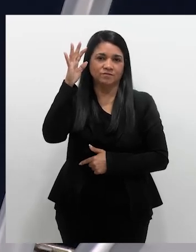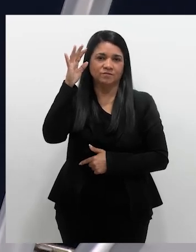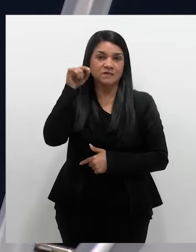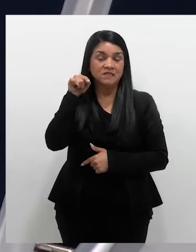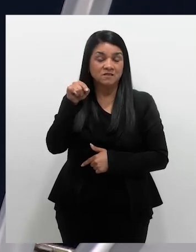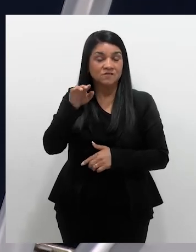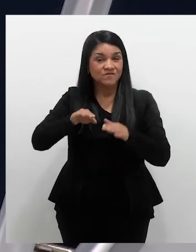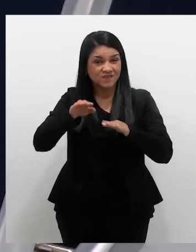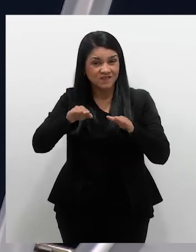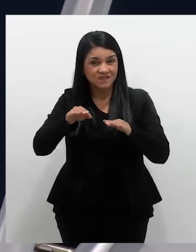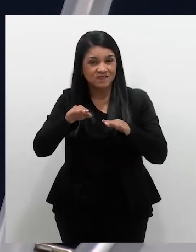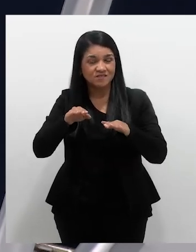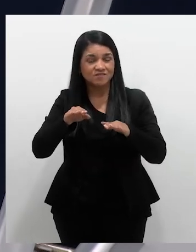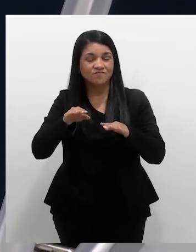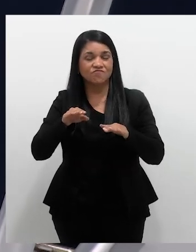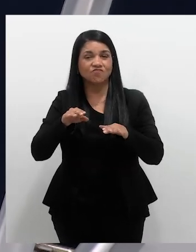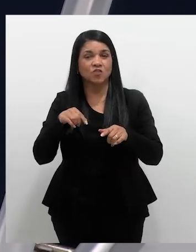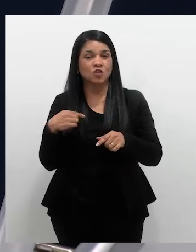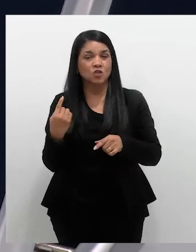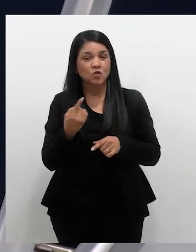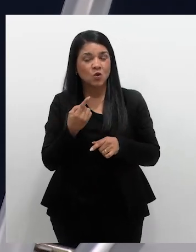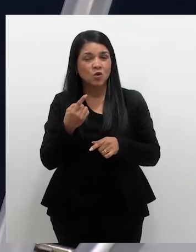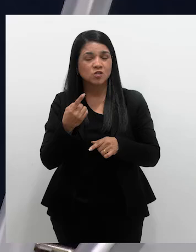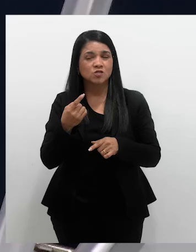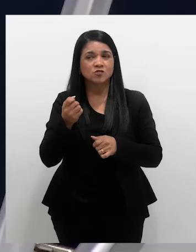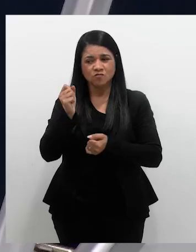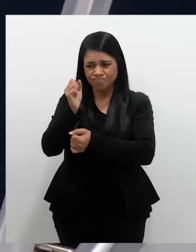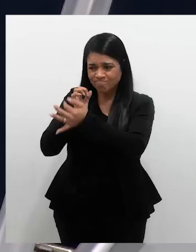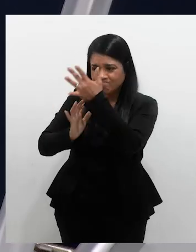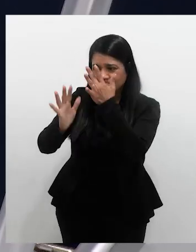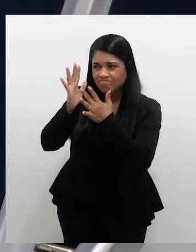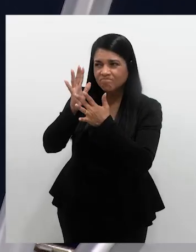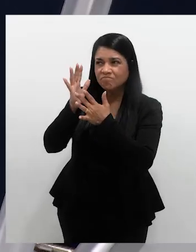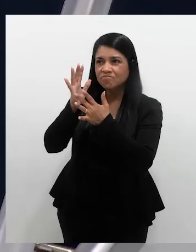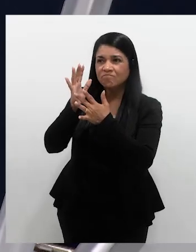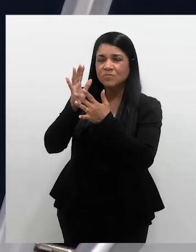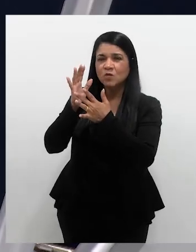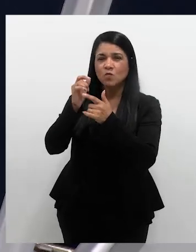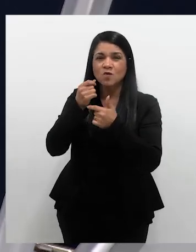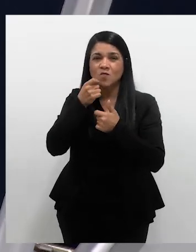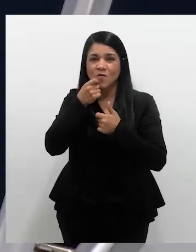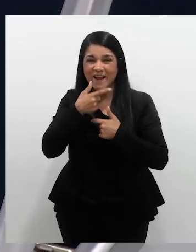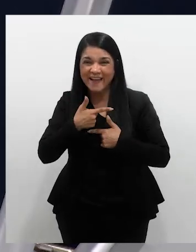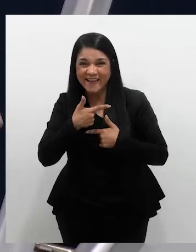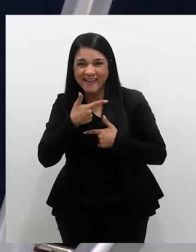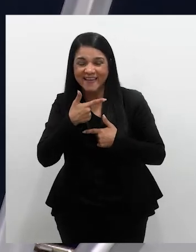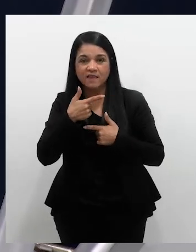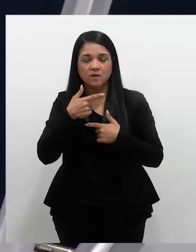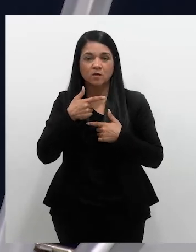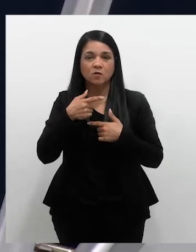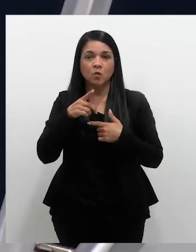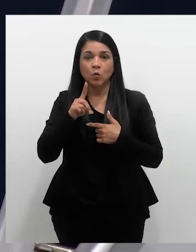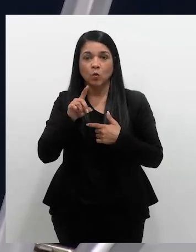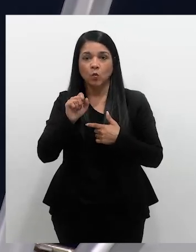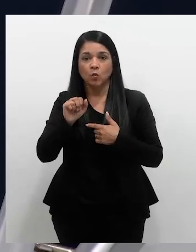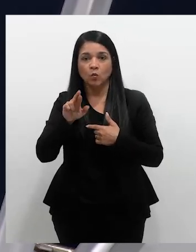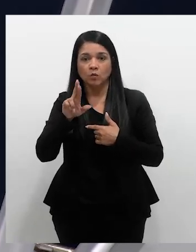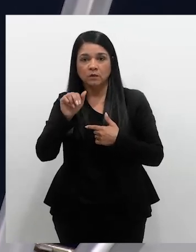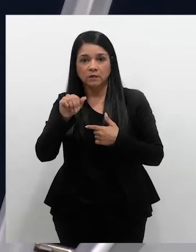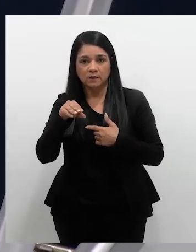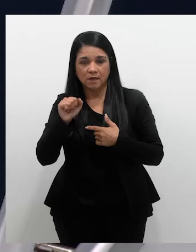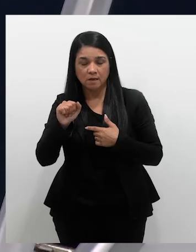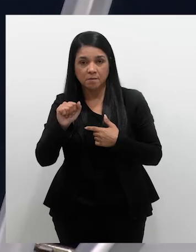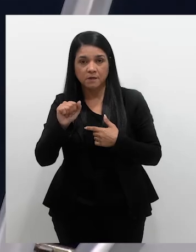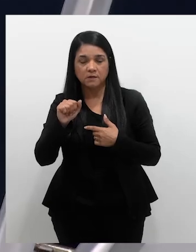você está passando aquilo. Muitas vezes, a gente ouvindo, vendo um humor, um filme de drama, a gente acaba